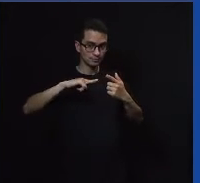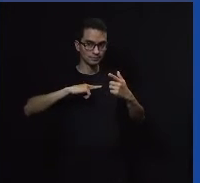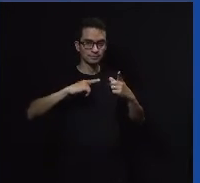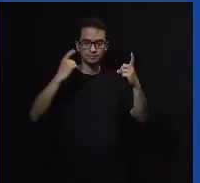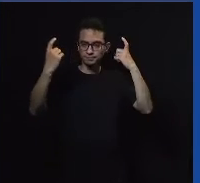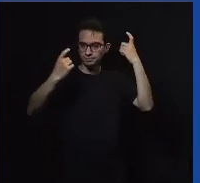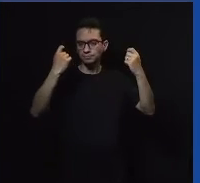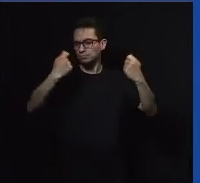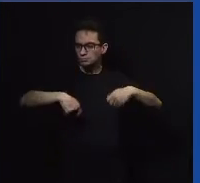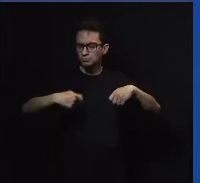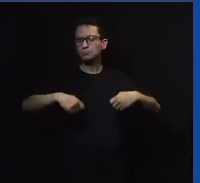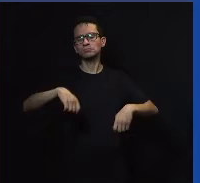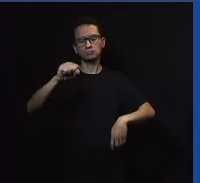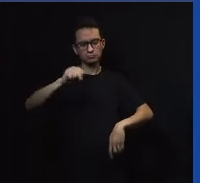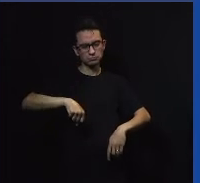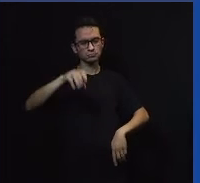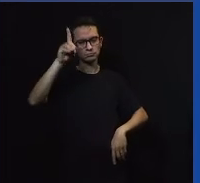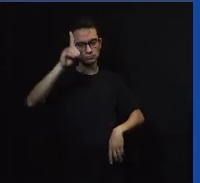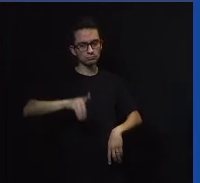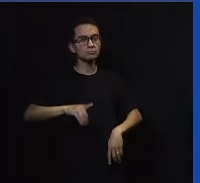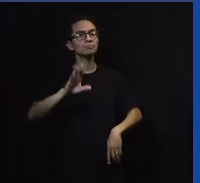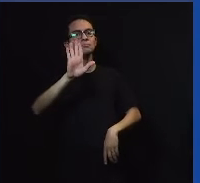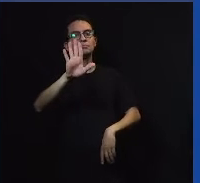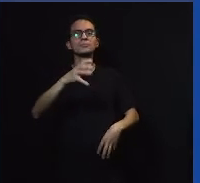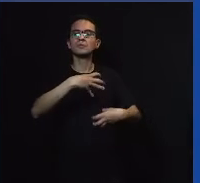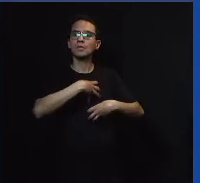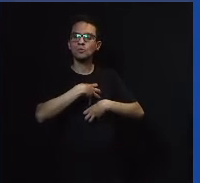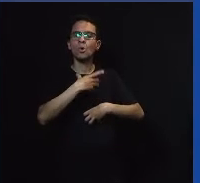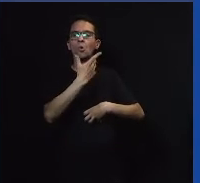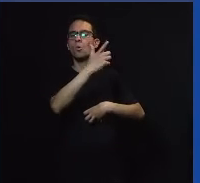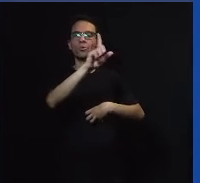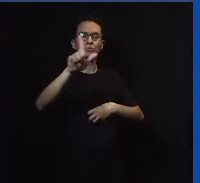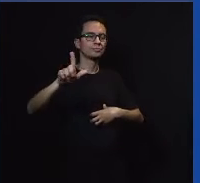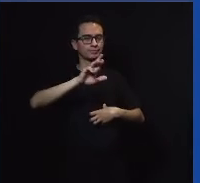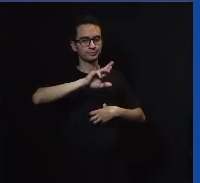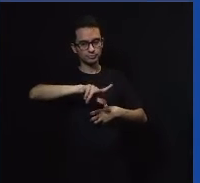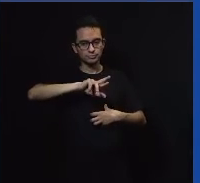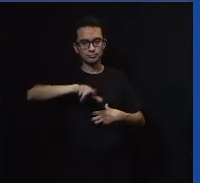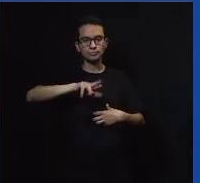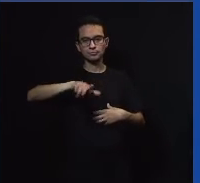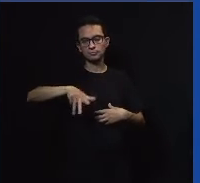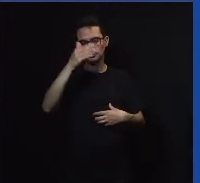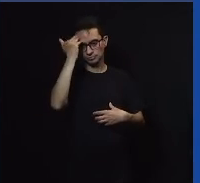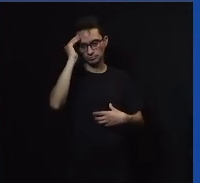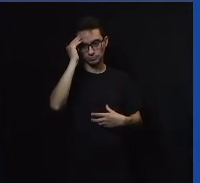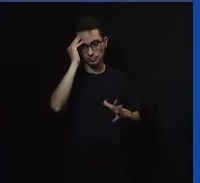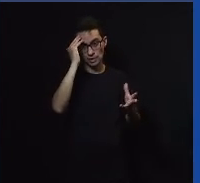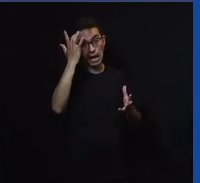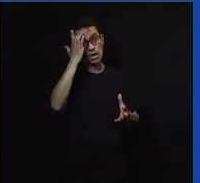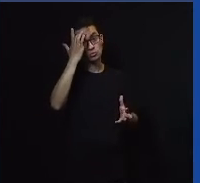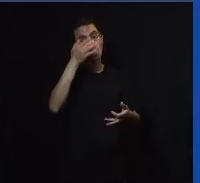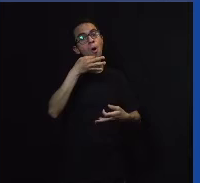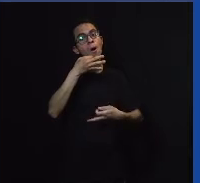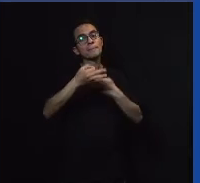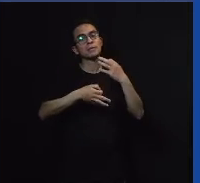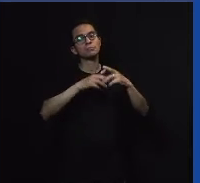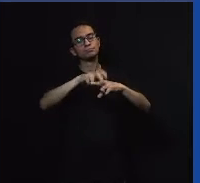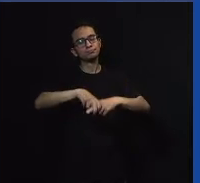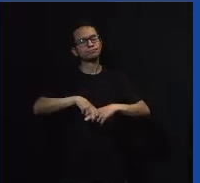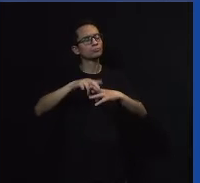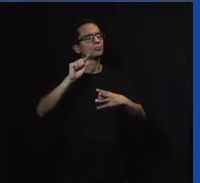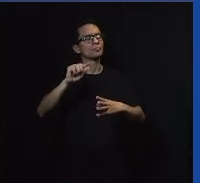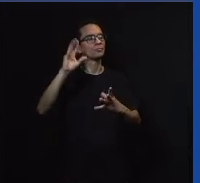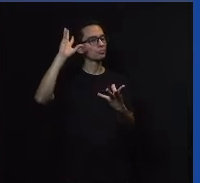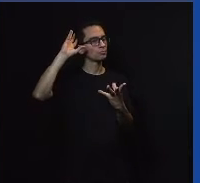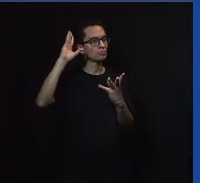preocupar, é um direito e que pode ser feita de outra maneira. E aí, eu acho que esse talvez resume um pouco. A gente chega num